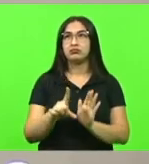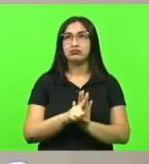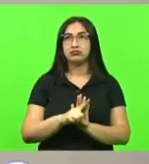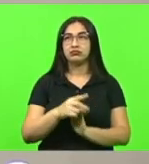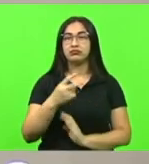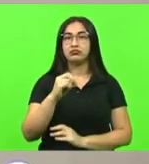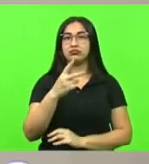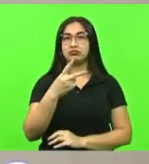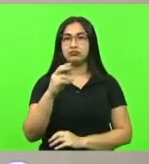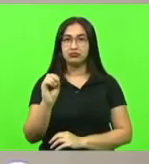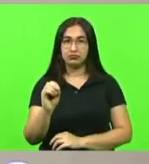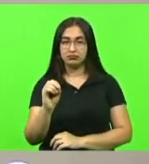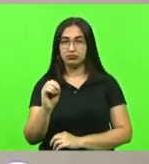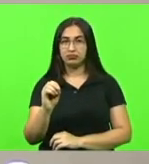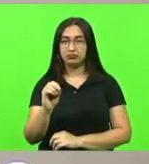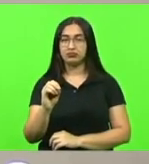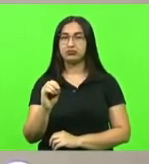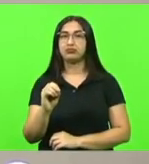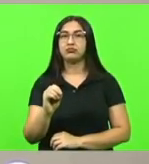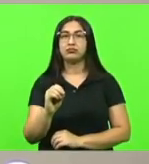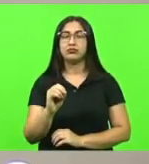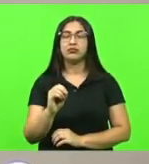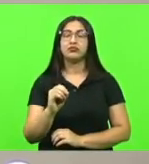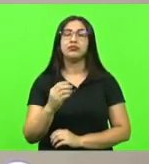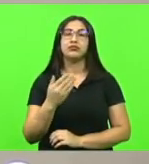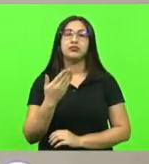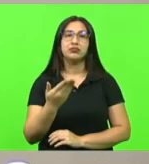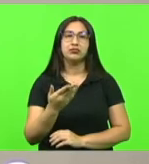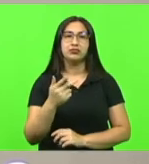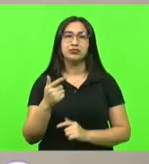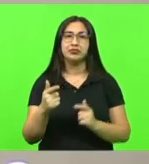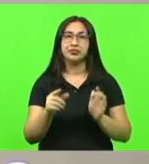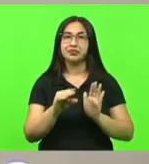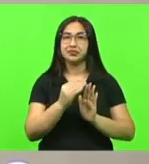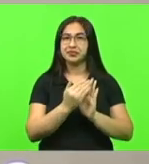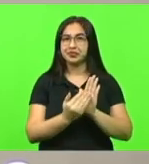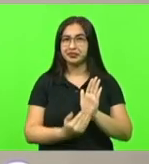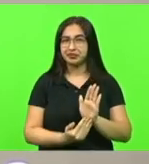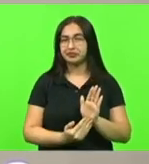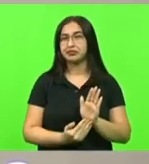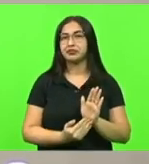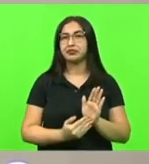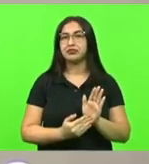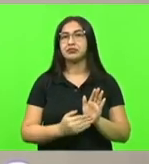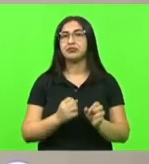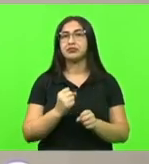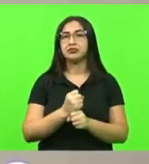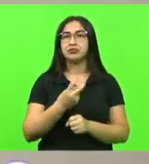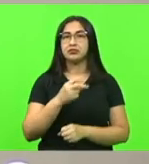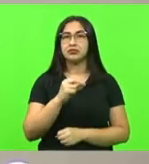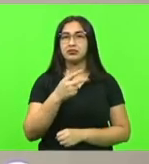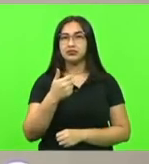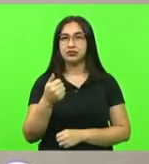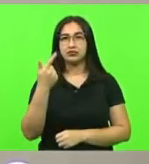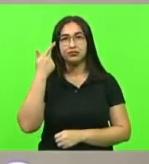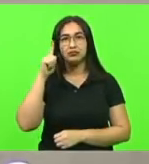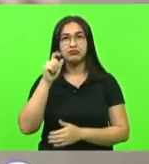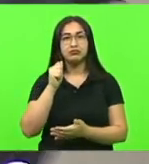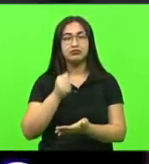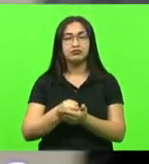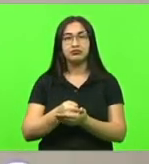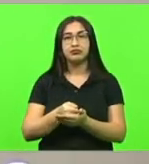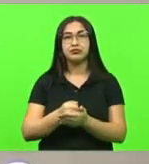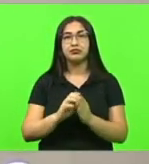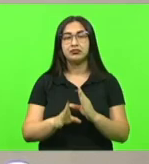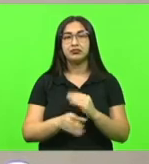2020, que estima a receita e fixa a despesa do Estado para o exercício financeiro de 2021 e estabelece outras providências com